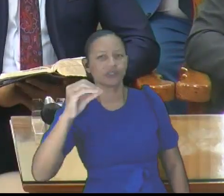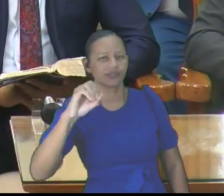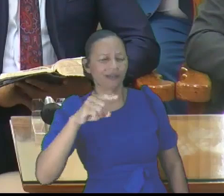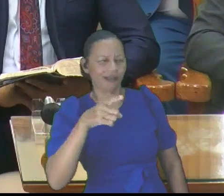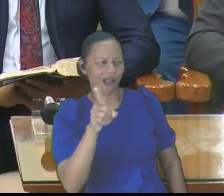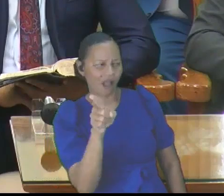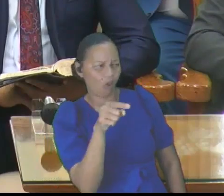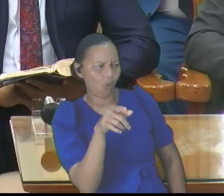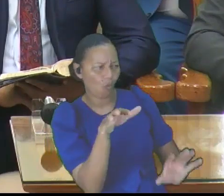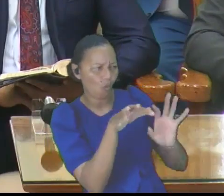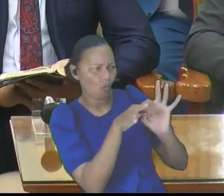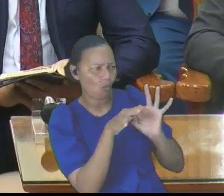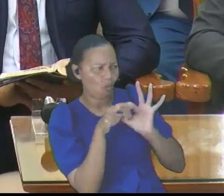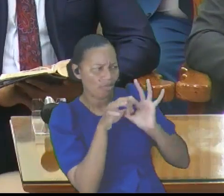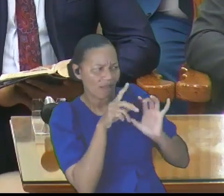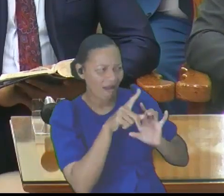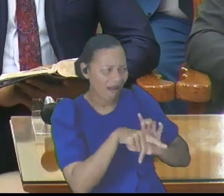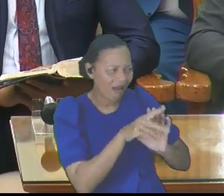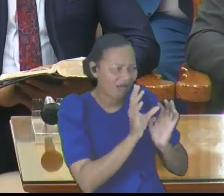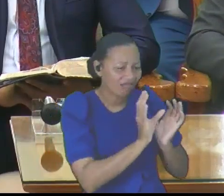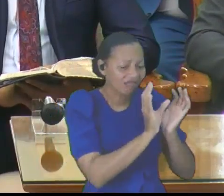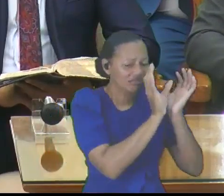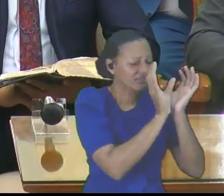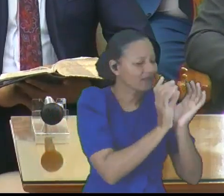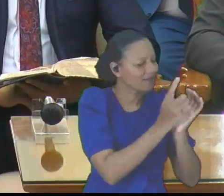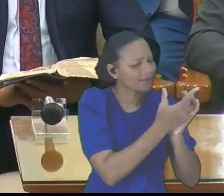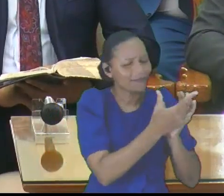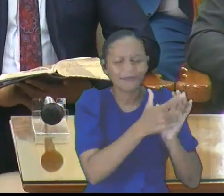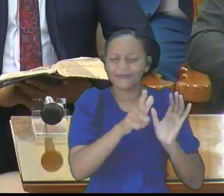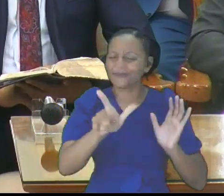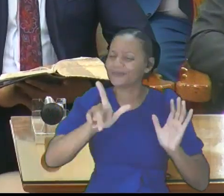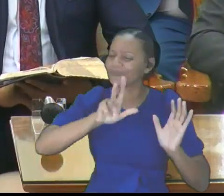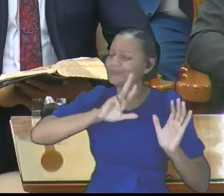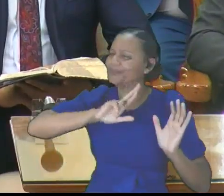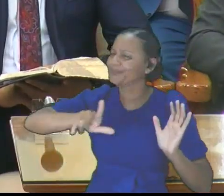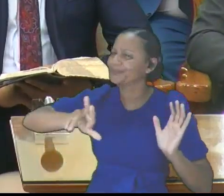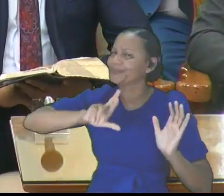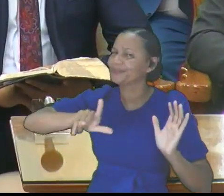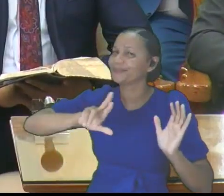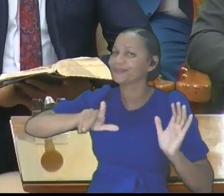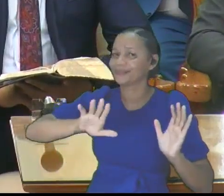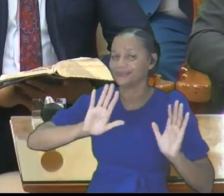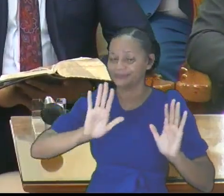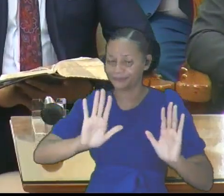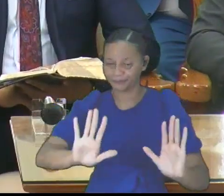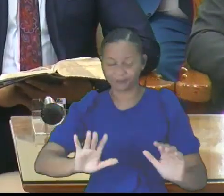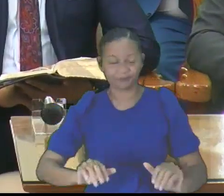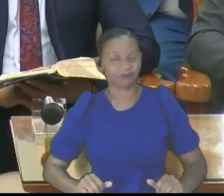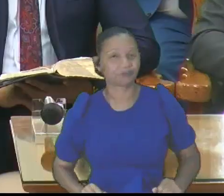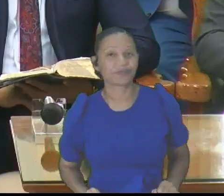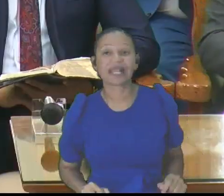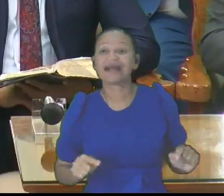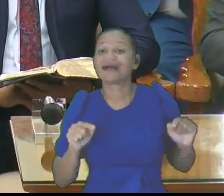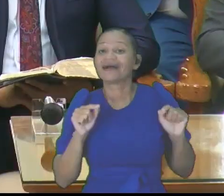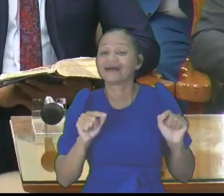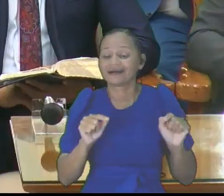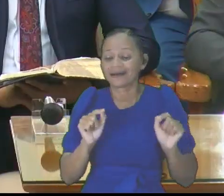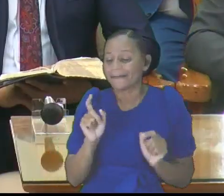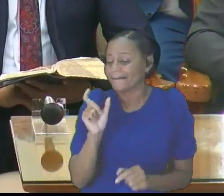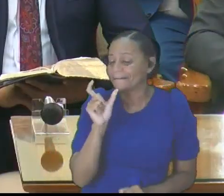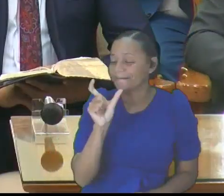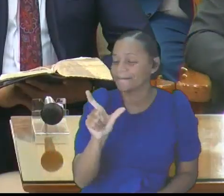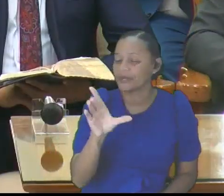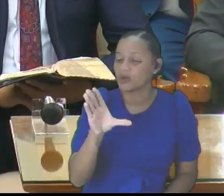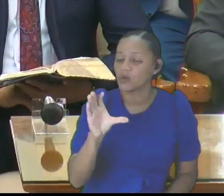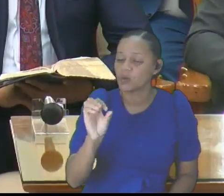aqui não é a Santa Ceia. A Santa Ceia é no outro, é a próxima coluna. Aqui, comunhão,